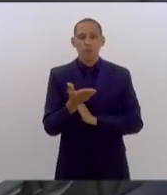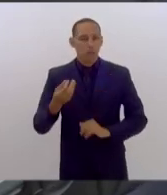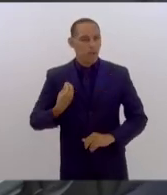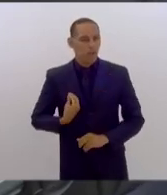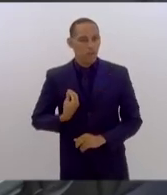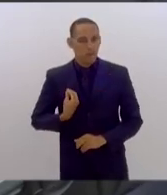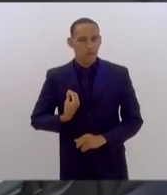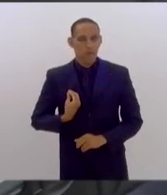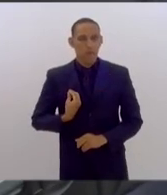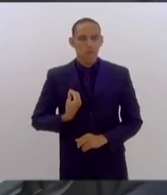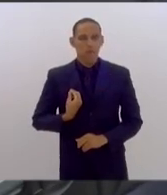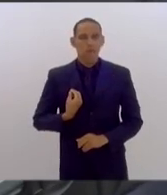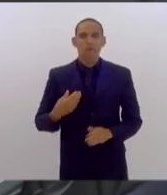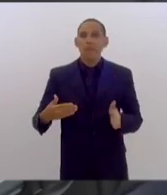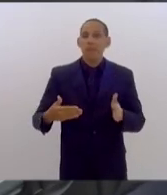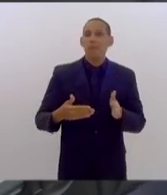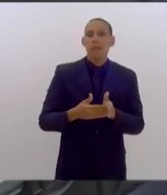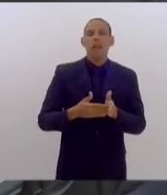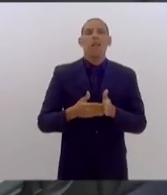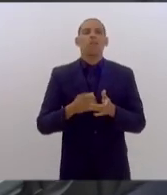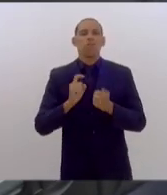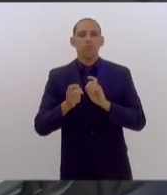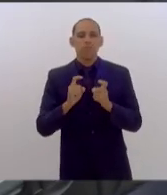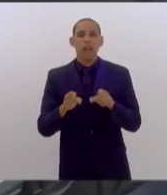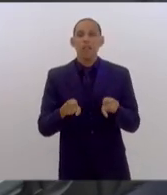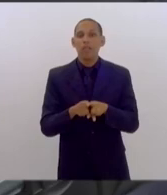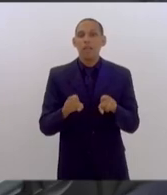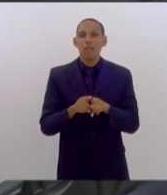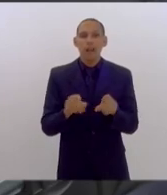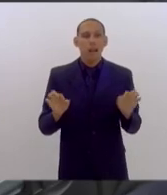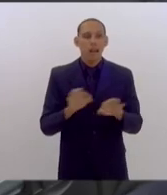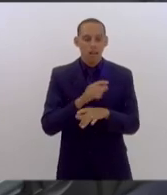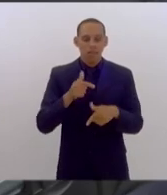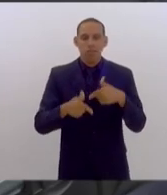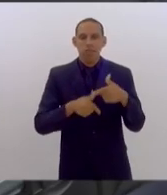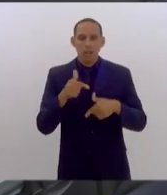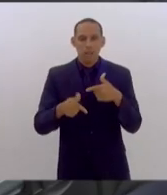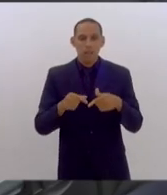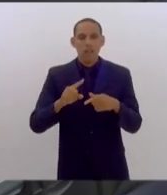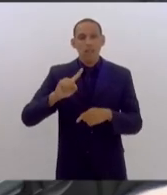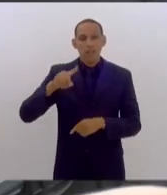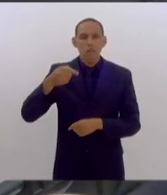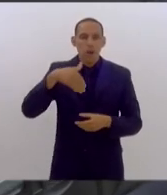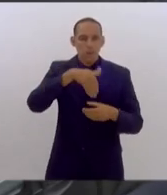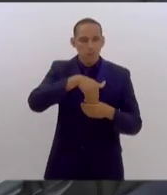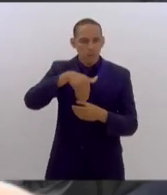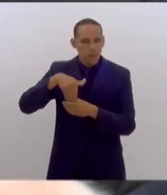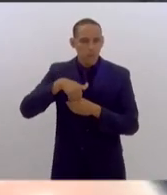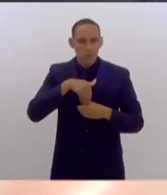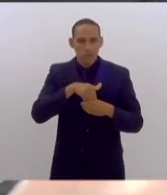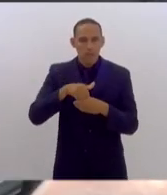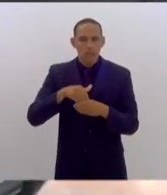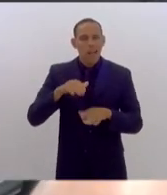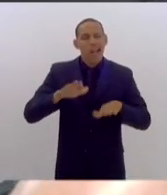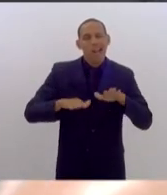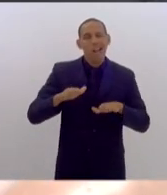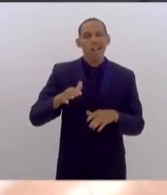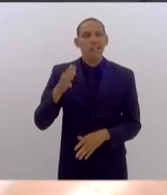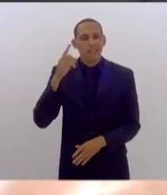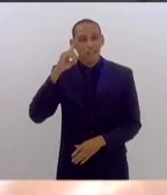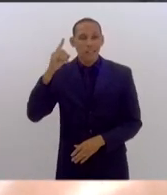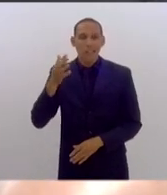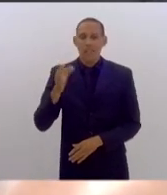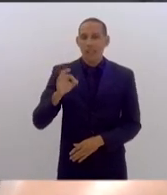Seção que seja suspensa nessa data e seja concluído os trabalhos após as eleições talvez no dia dez de outubro